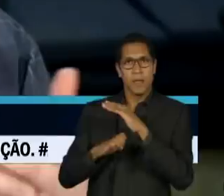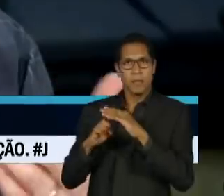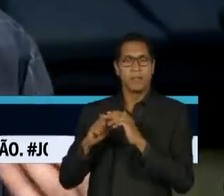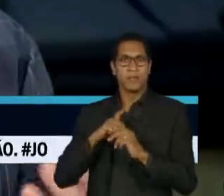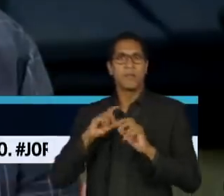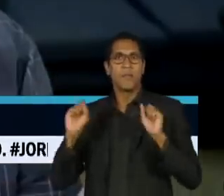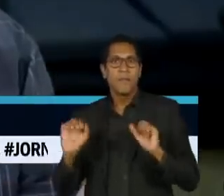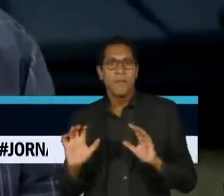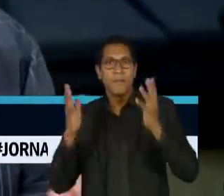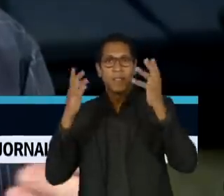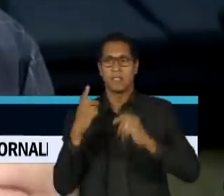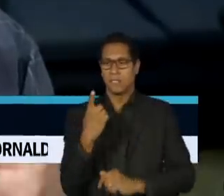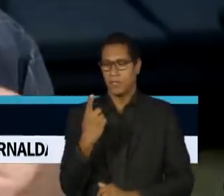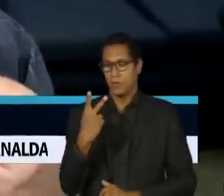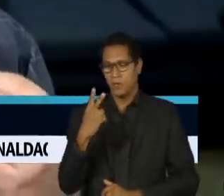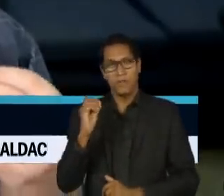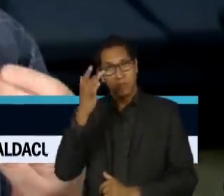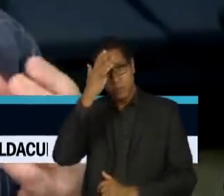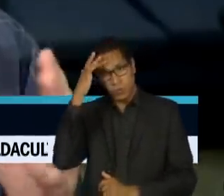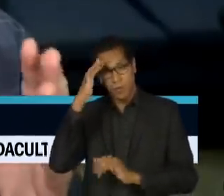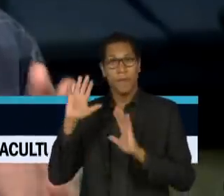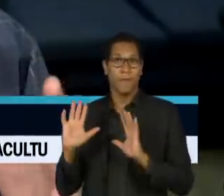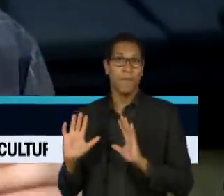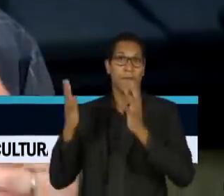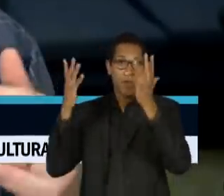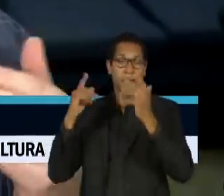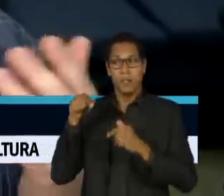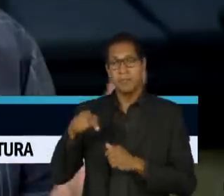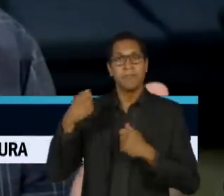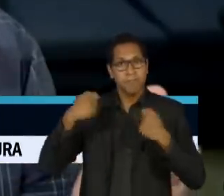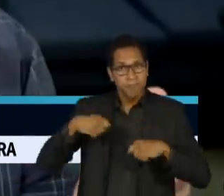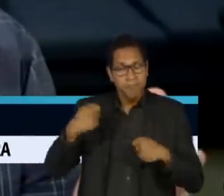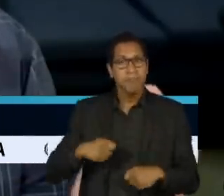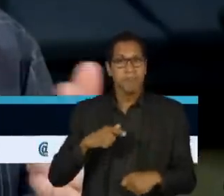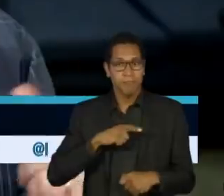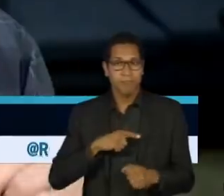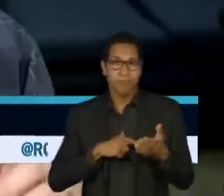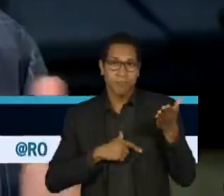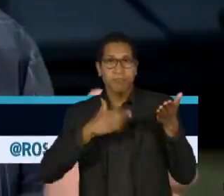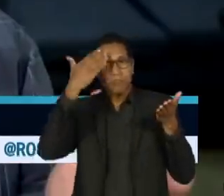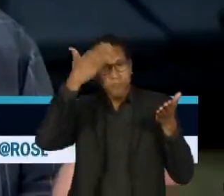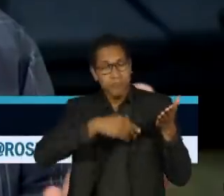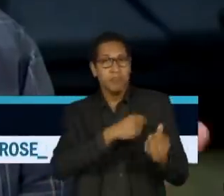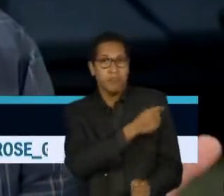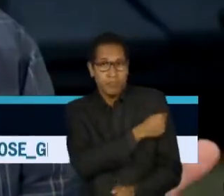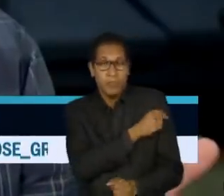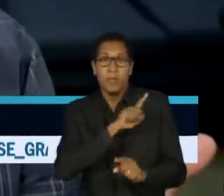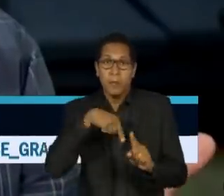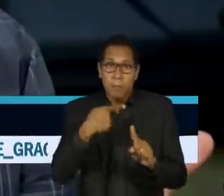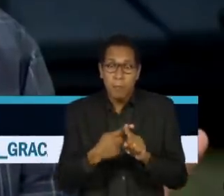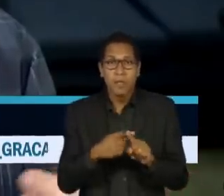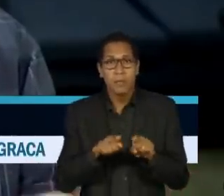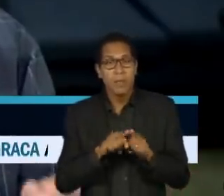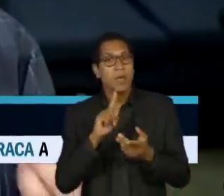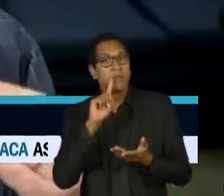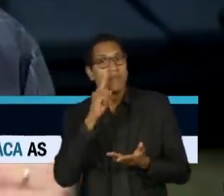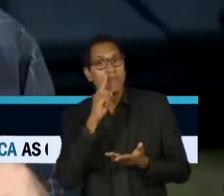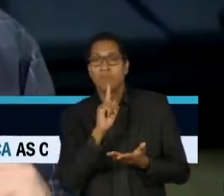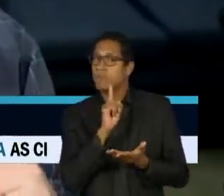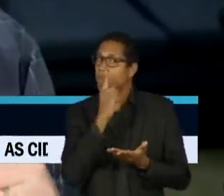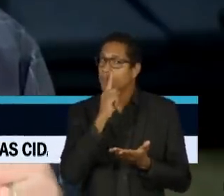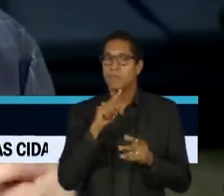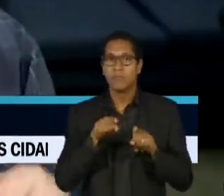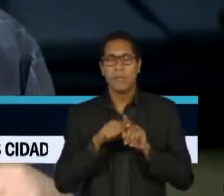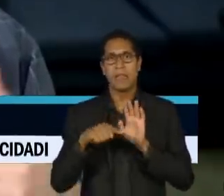funcionários, 120 pessoas na festa. Elas tinham que apresentar as 2 doses de vacina e um teste negativo para poder participar da festa.